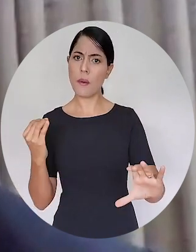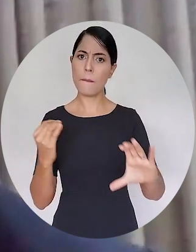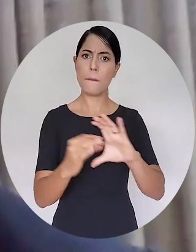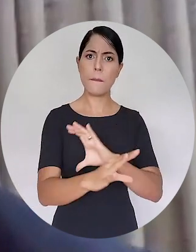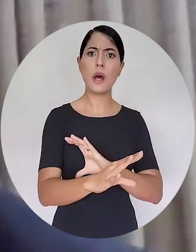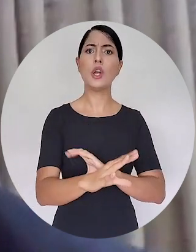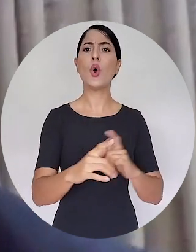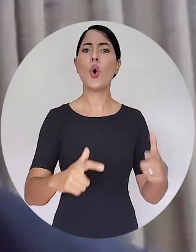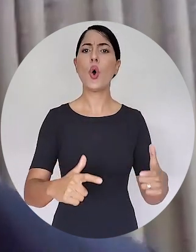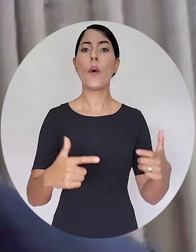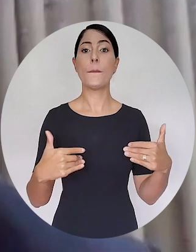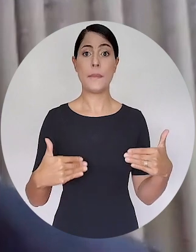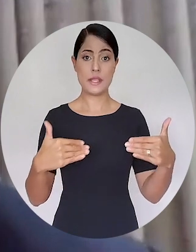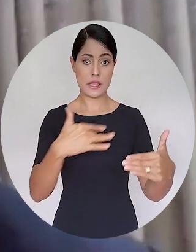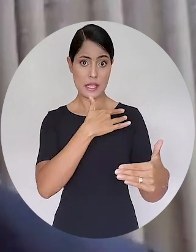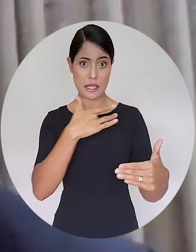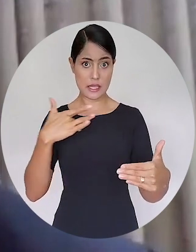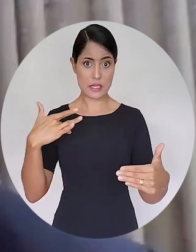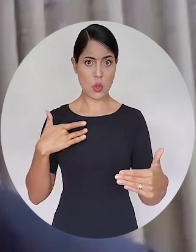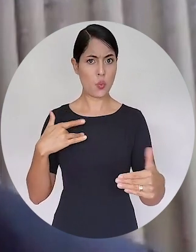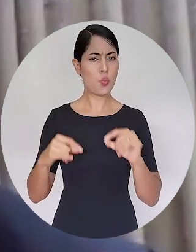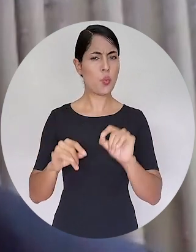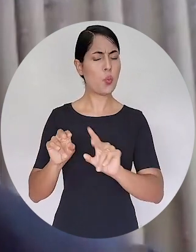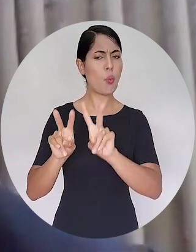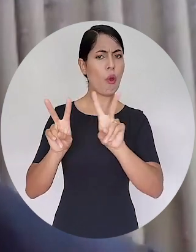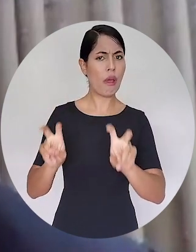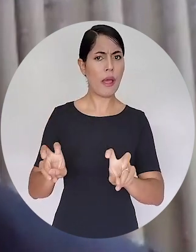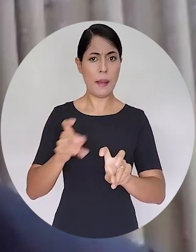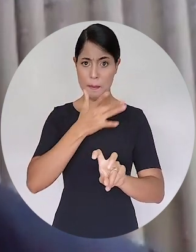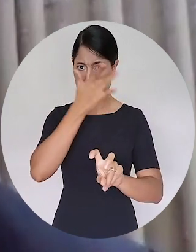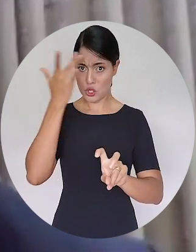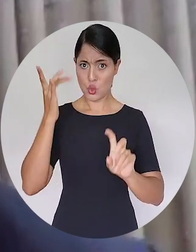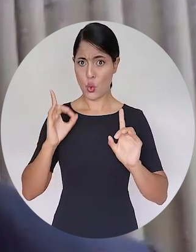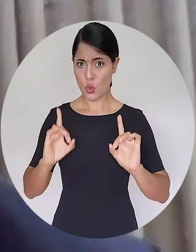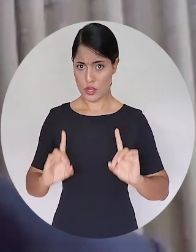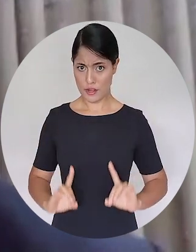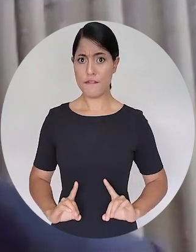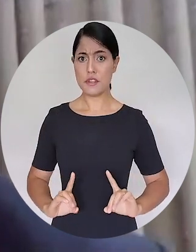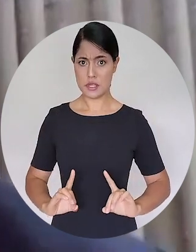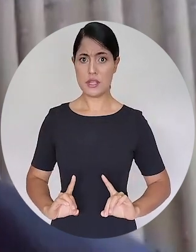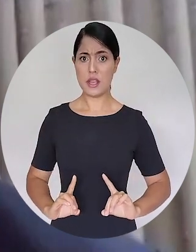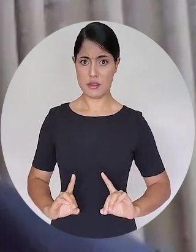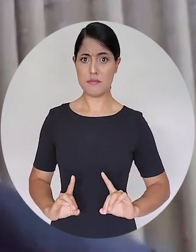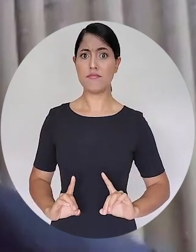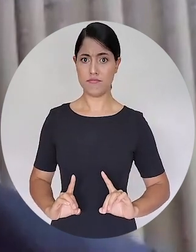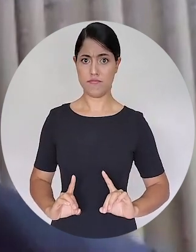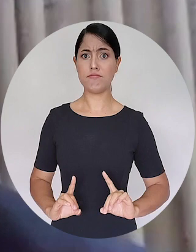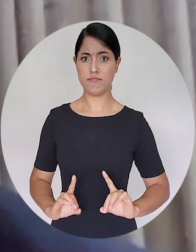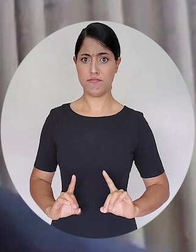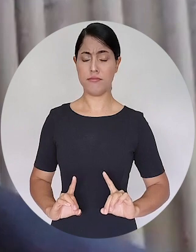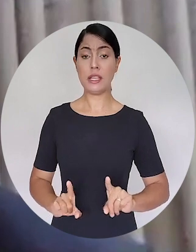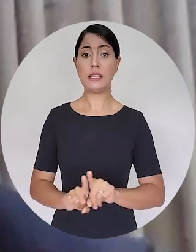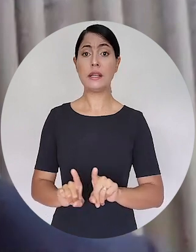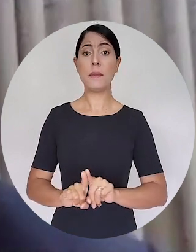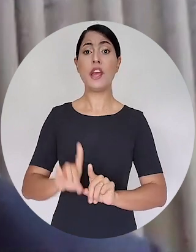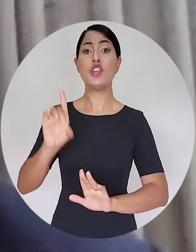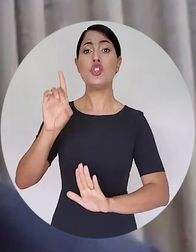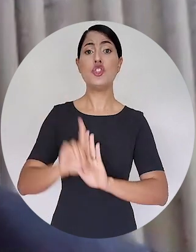atendimento prioritário das pessoas com deficiência, enfim, a concretização do seu direito à